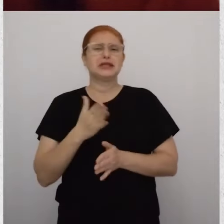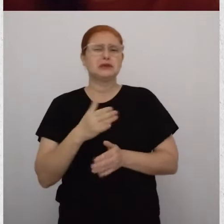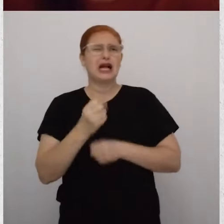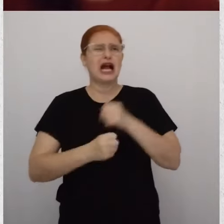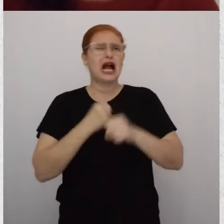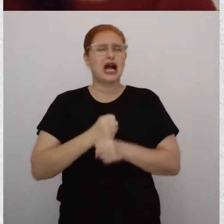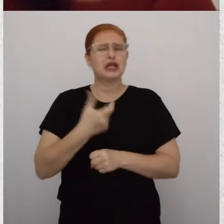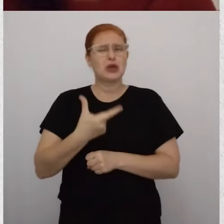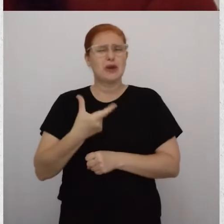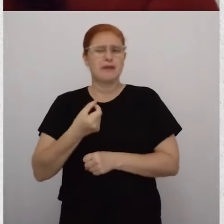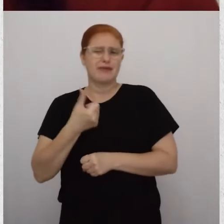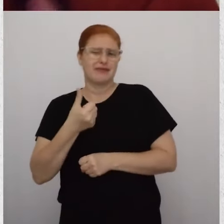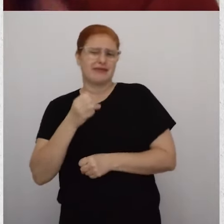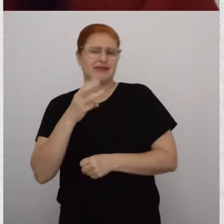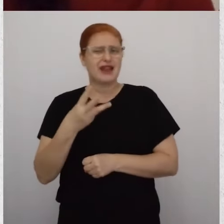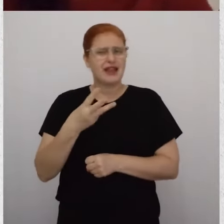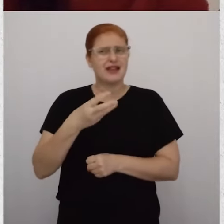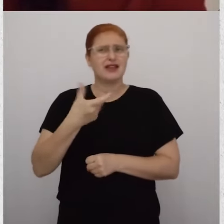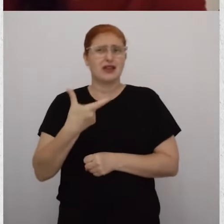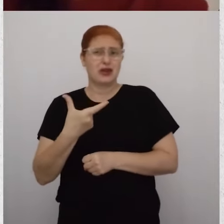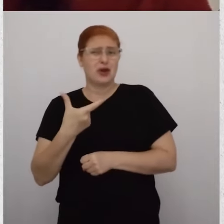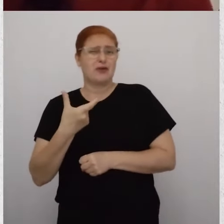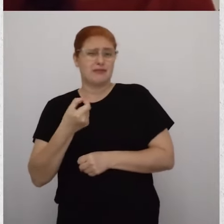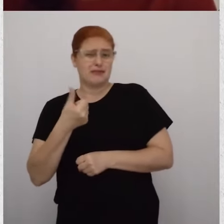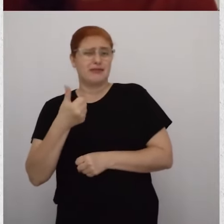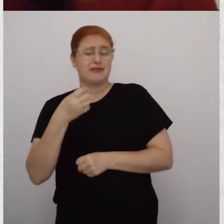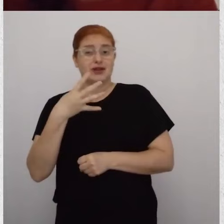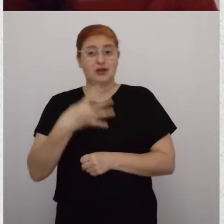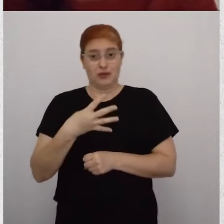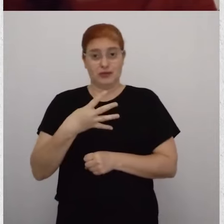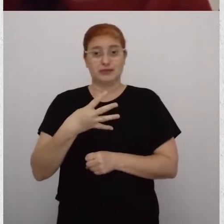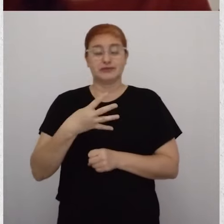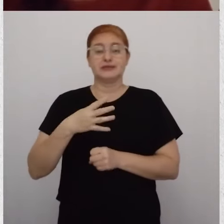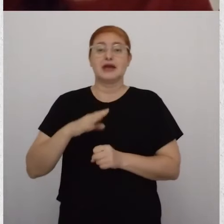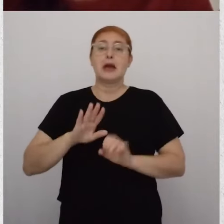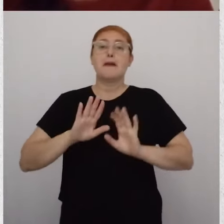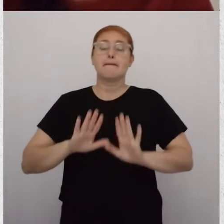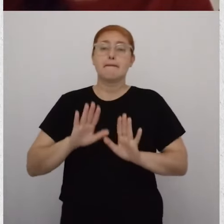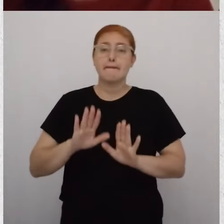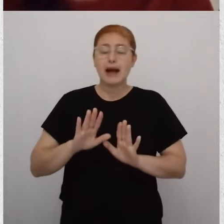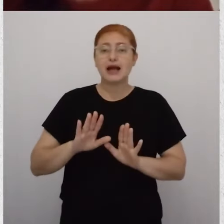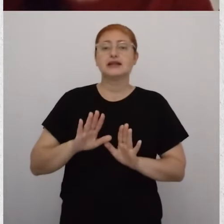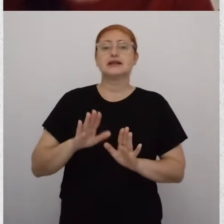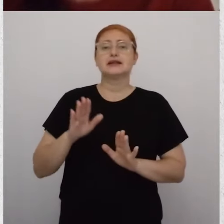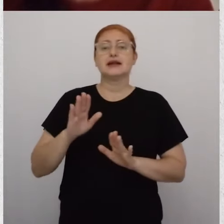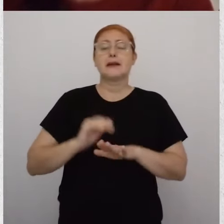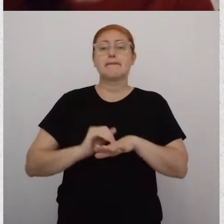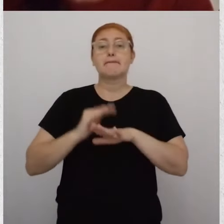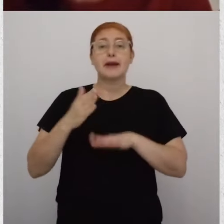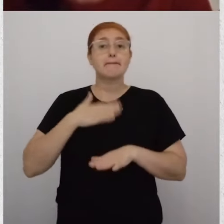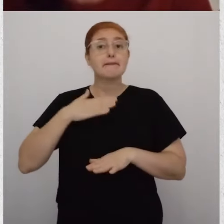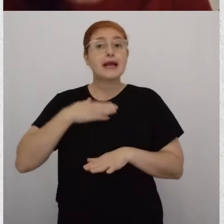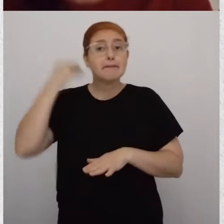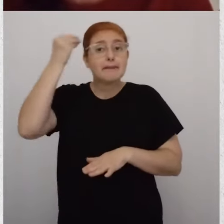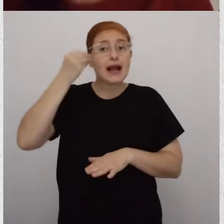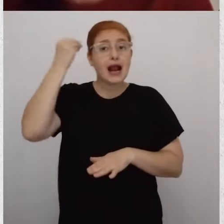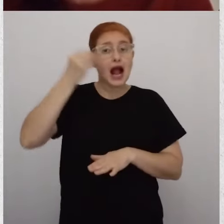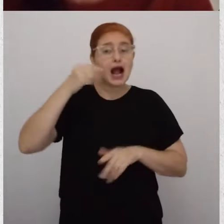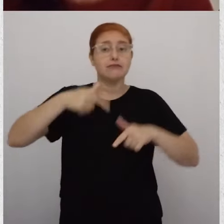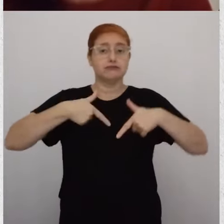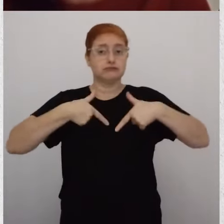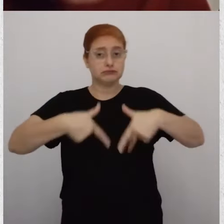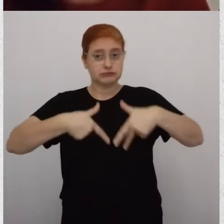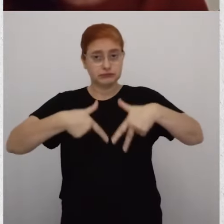2013, 2014, e elas, na verdade, estão muito próximas da minha experiência de militância, assim, de